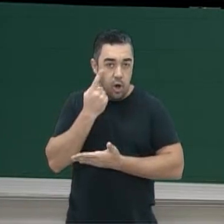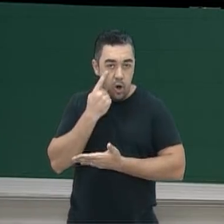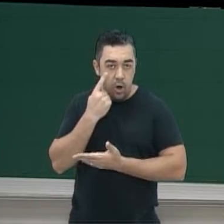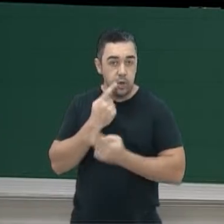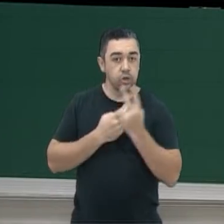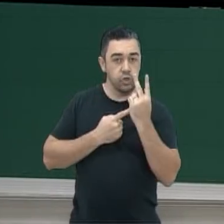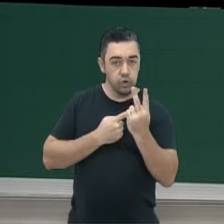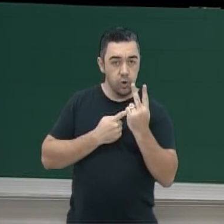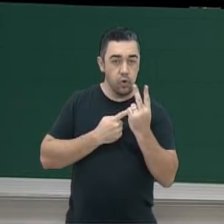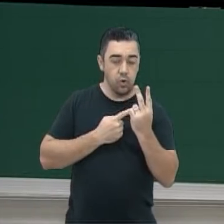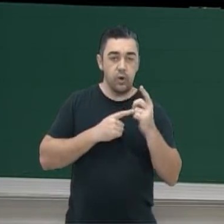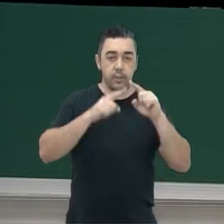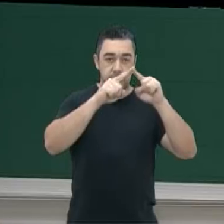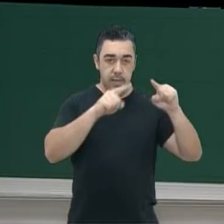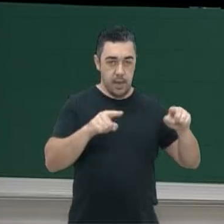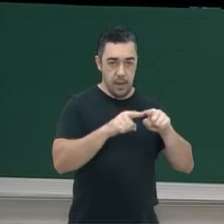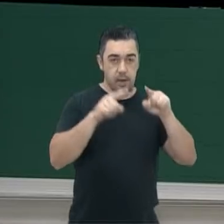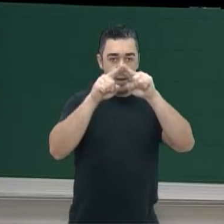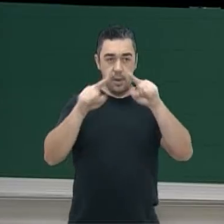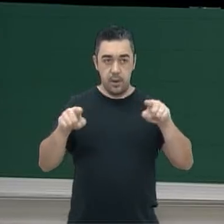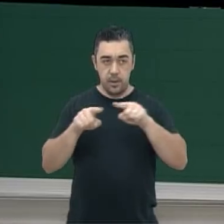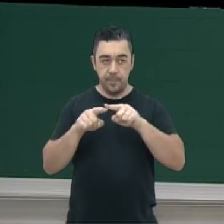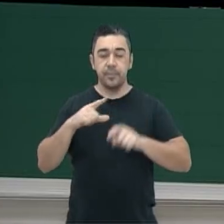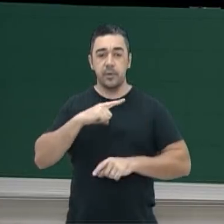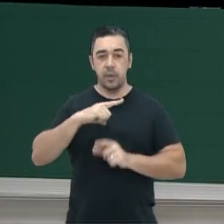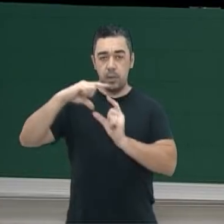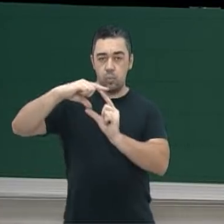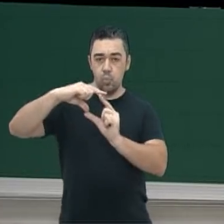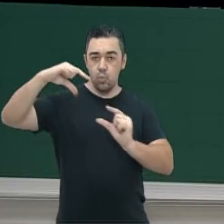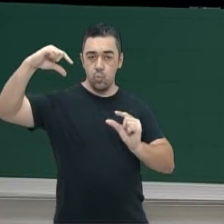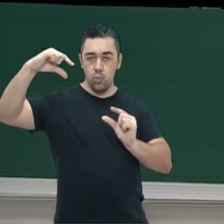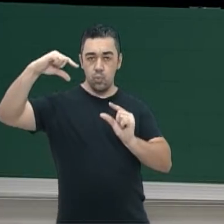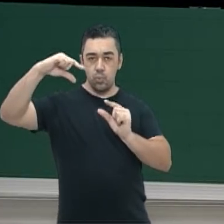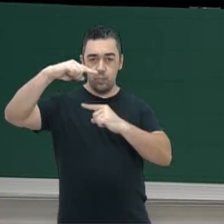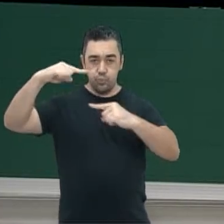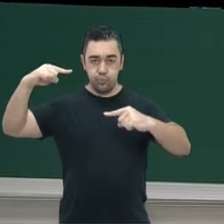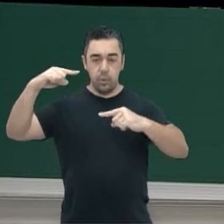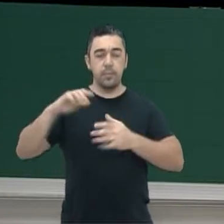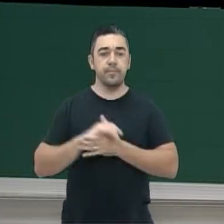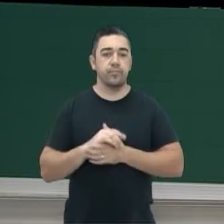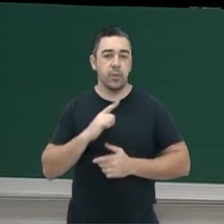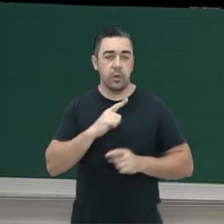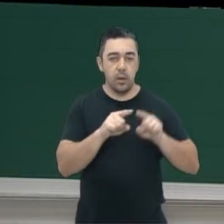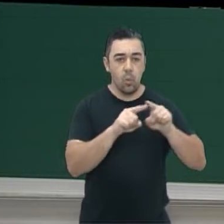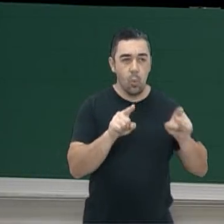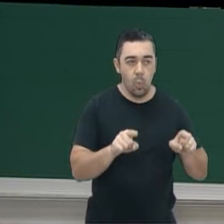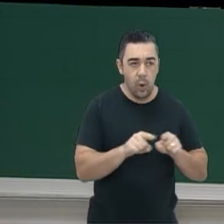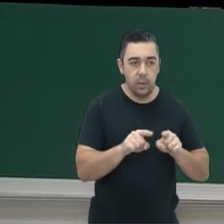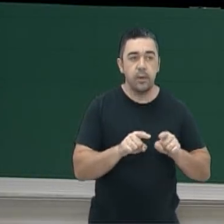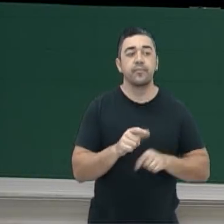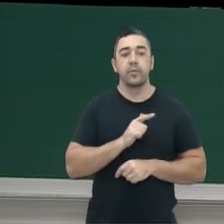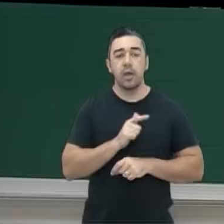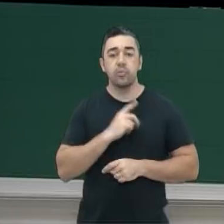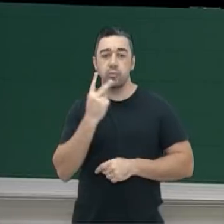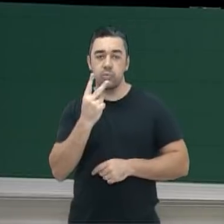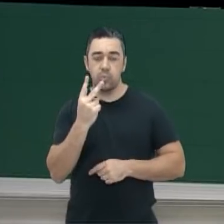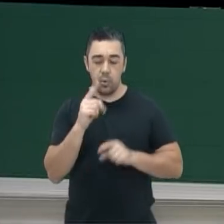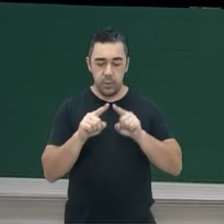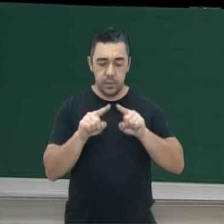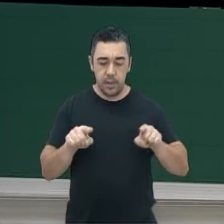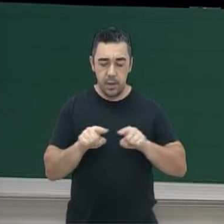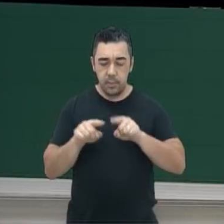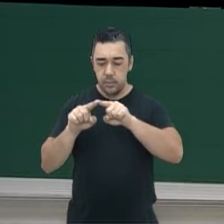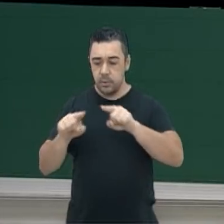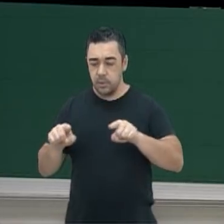2 triângulos maiores, tem um losango, tem um quadrado, tem 2 triângulos menores e tem um triângulo